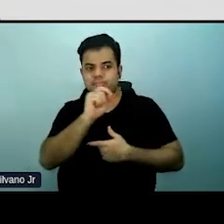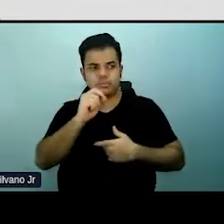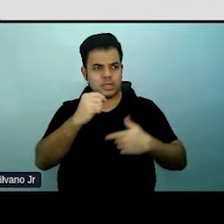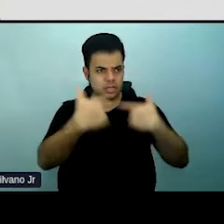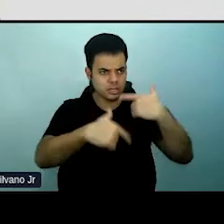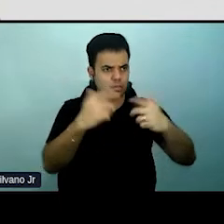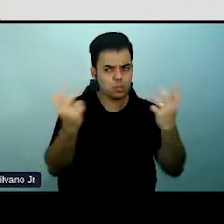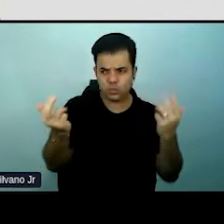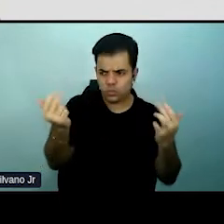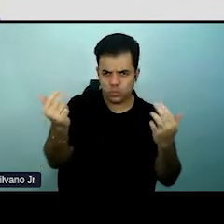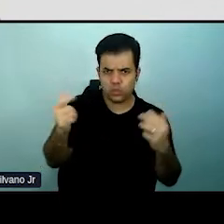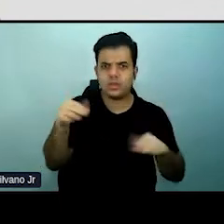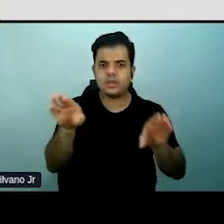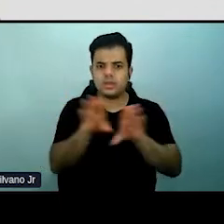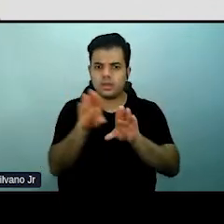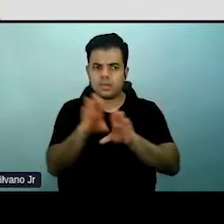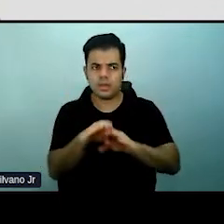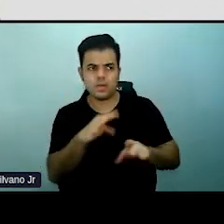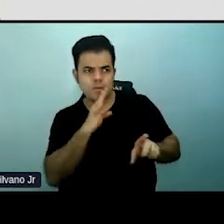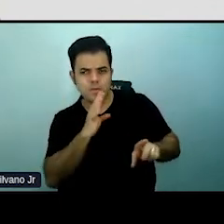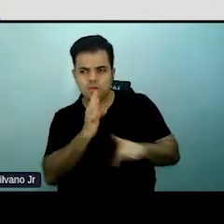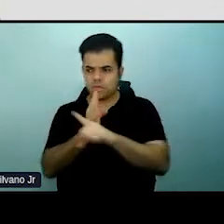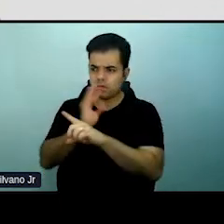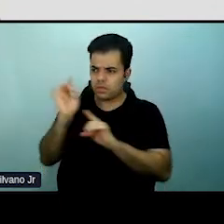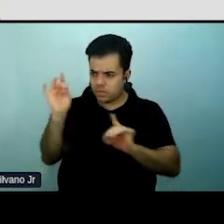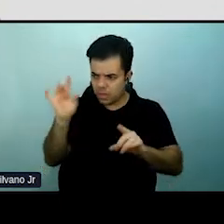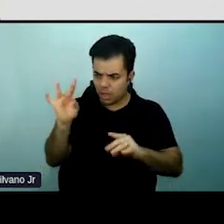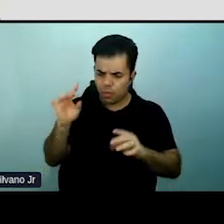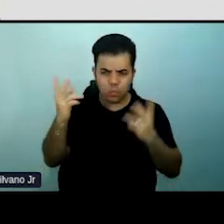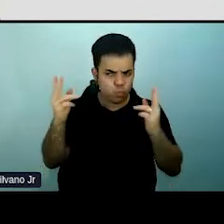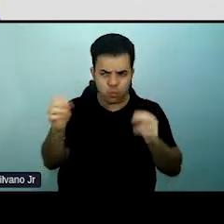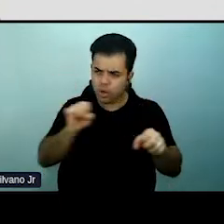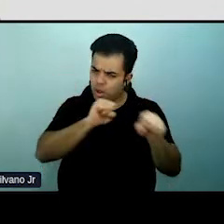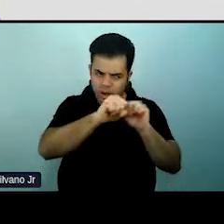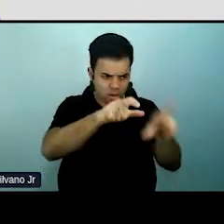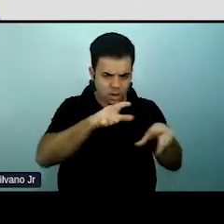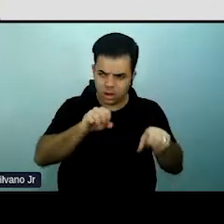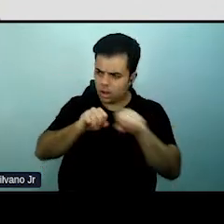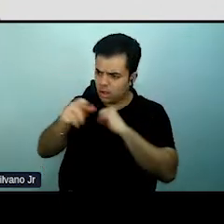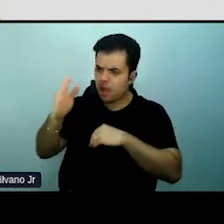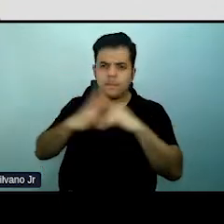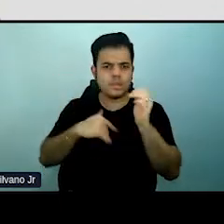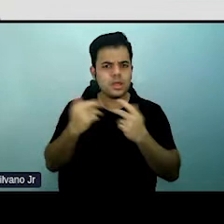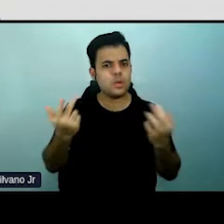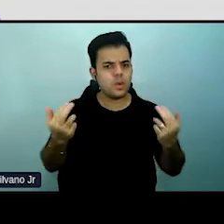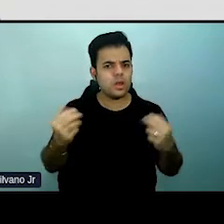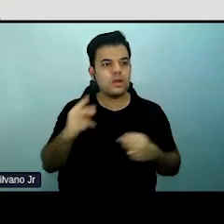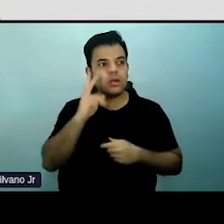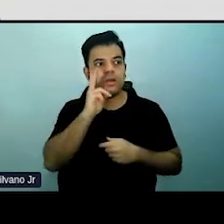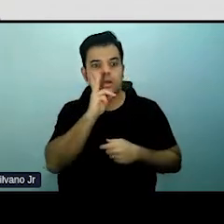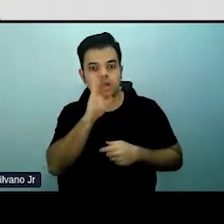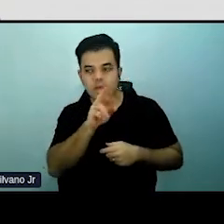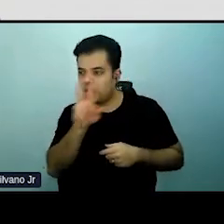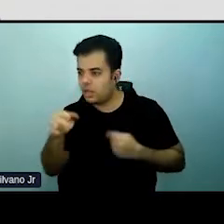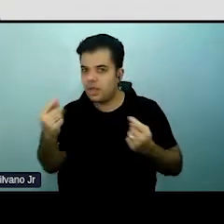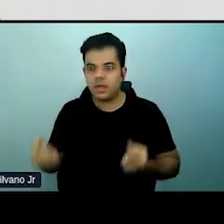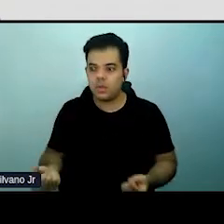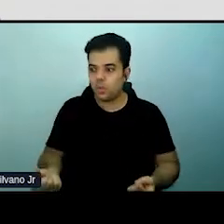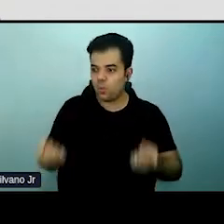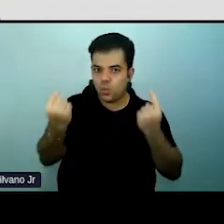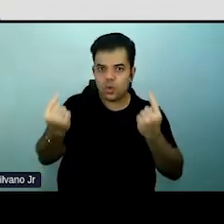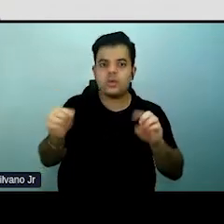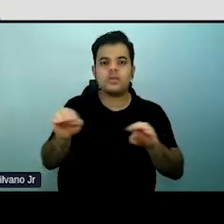mesmas funções, têm os mesmos conhecimentos técnicos, as mesmas habilidades, então a gente tem o cuidado de olhar para essas pessoas